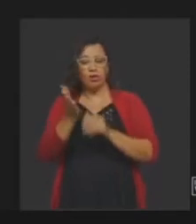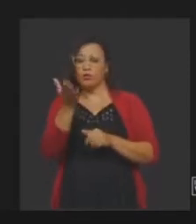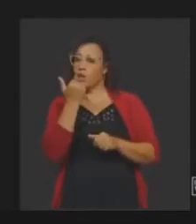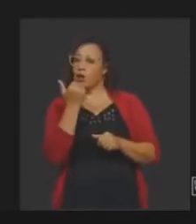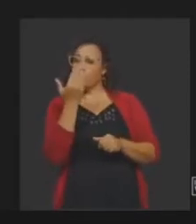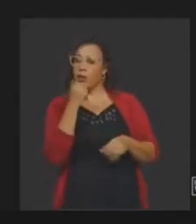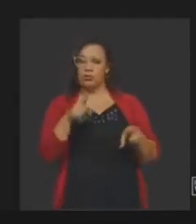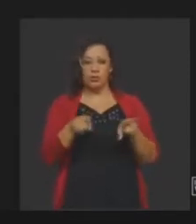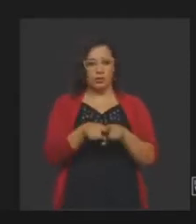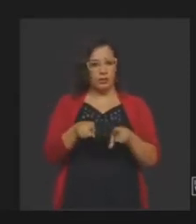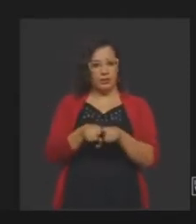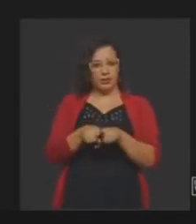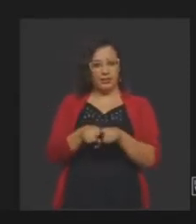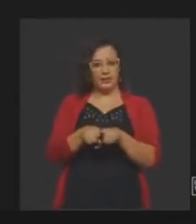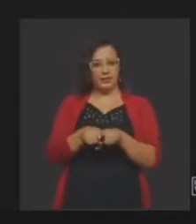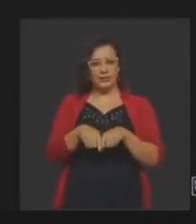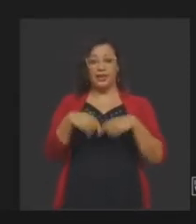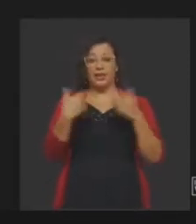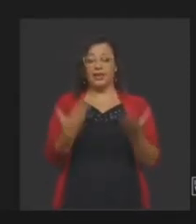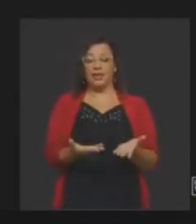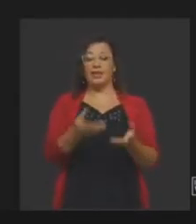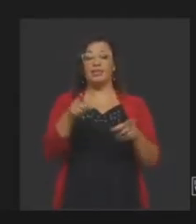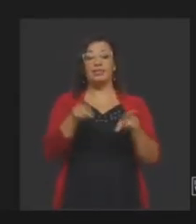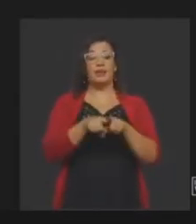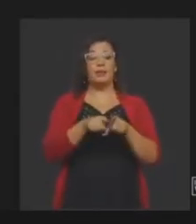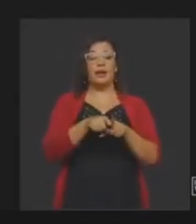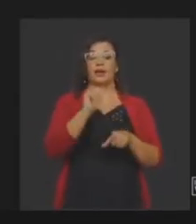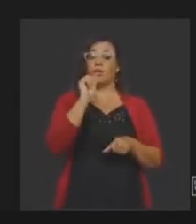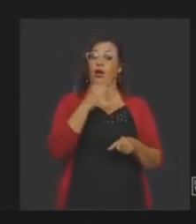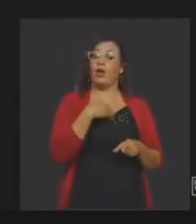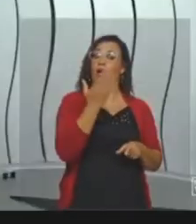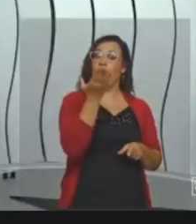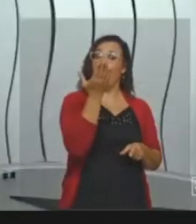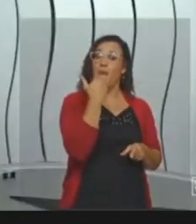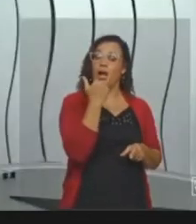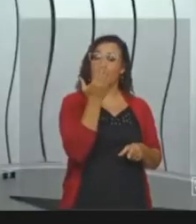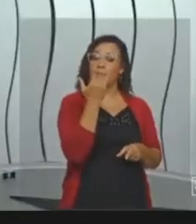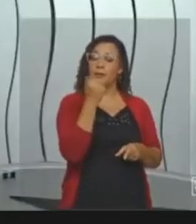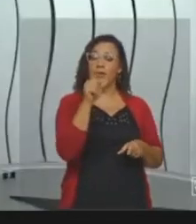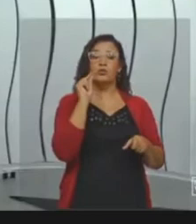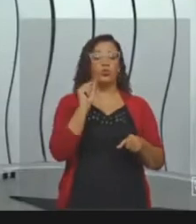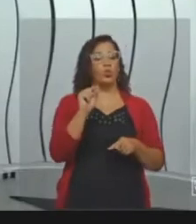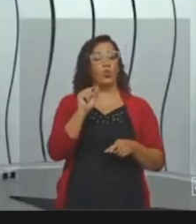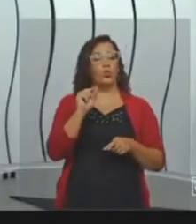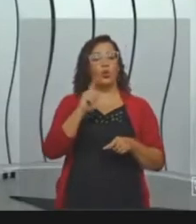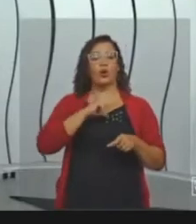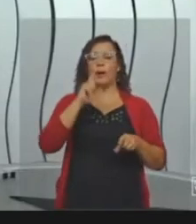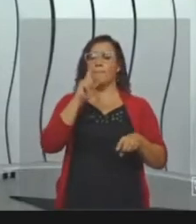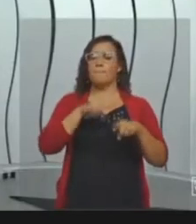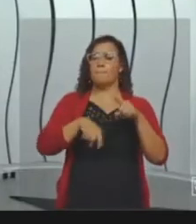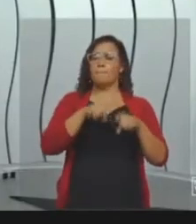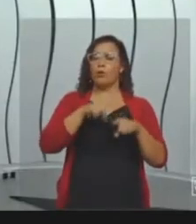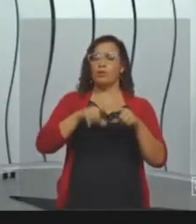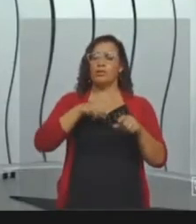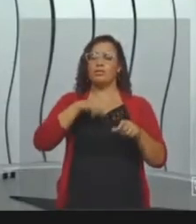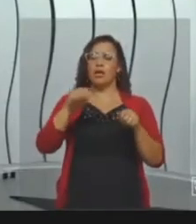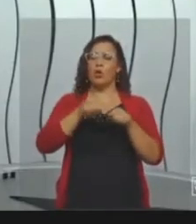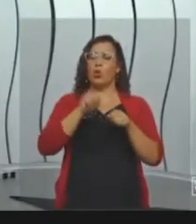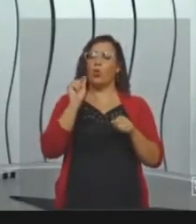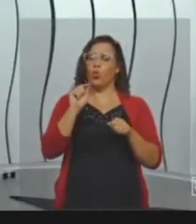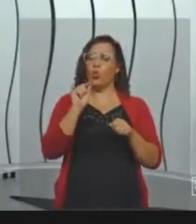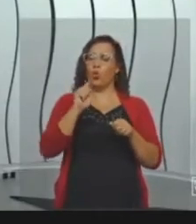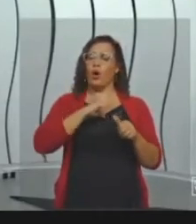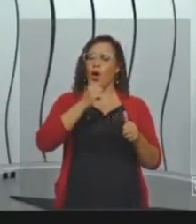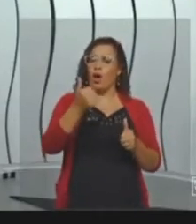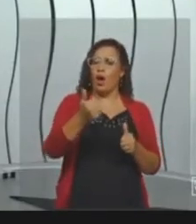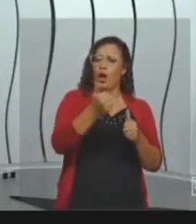E também a maior durabilidade dos alimentos. Quando eu falo em durabilidade, eu estou falando aqui dos produtos, das substâncias que são usadas